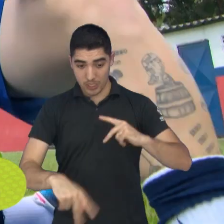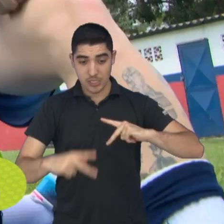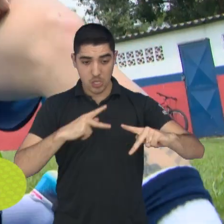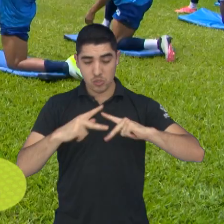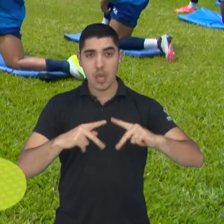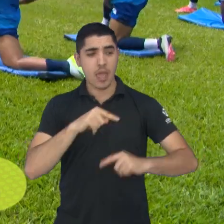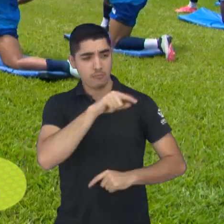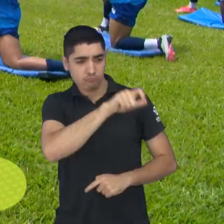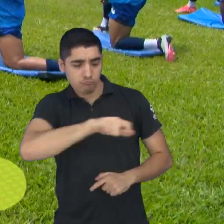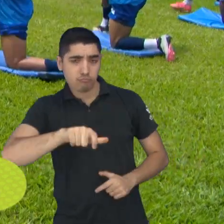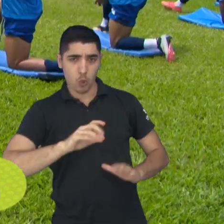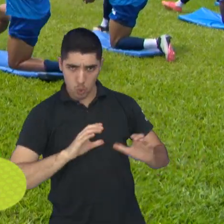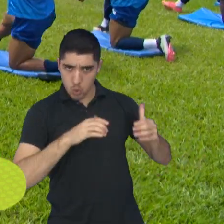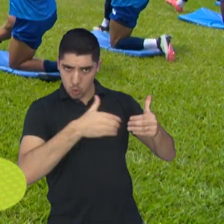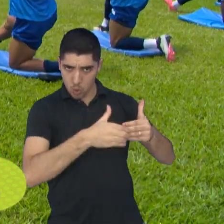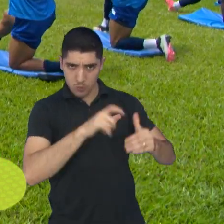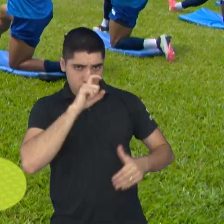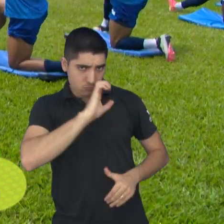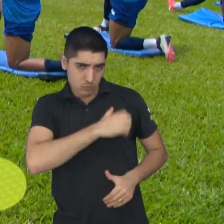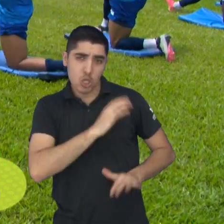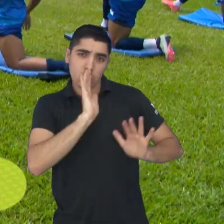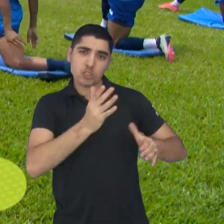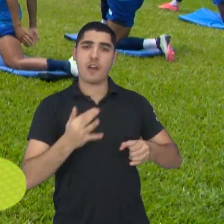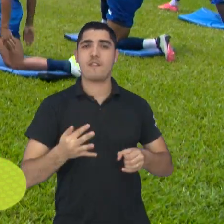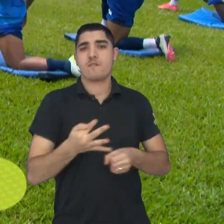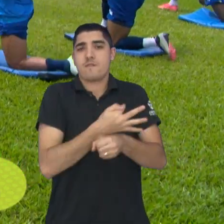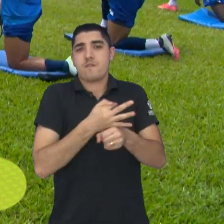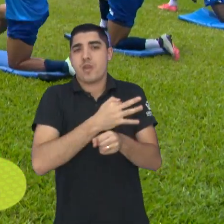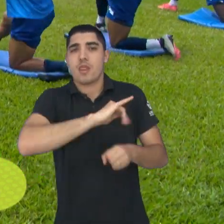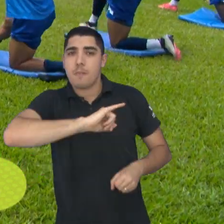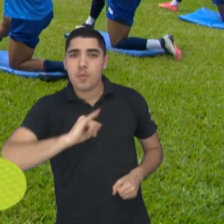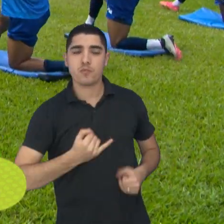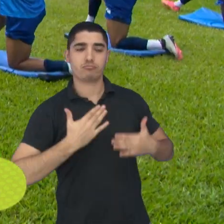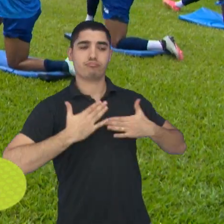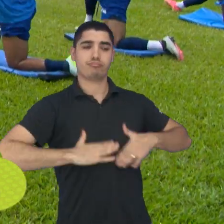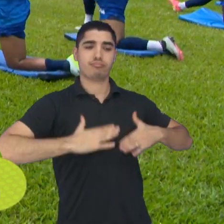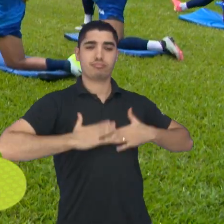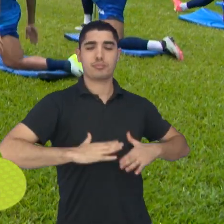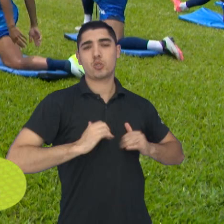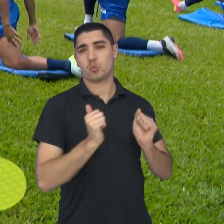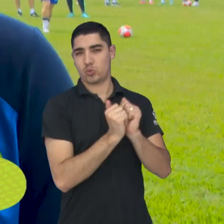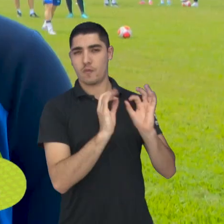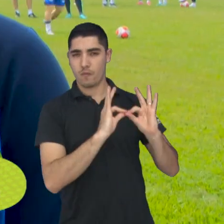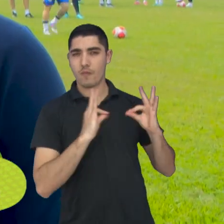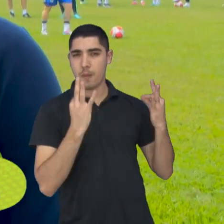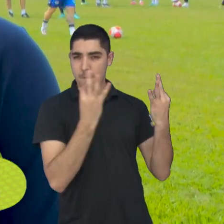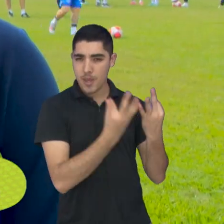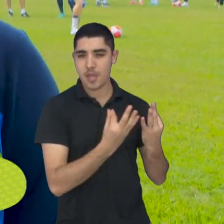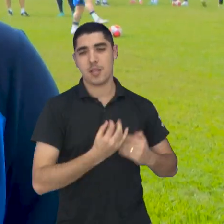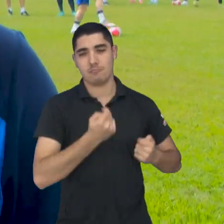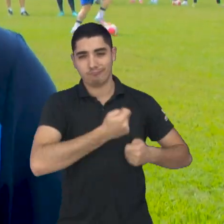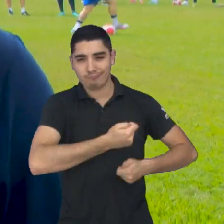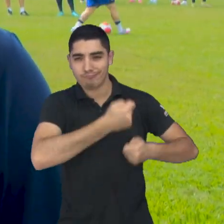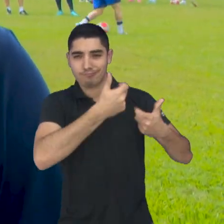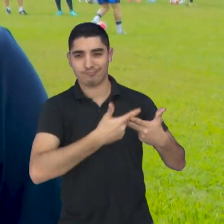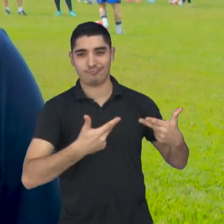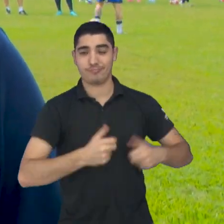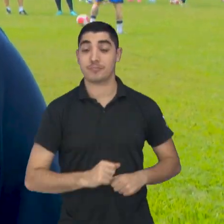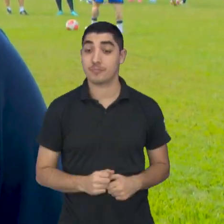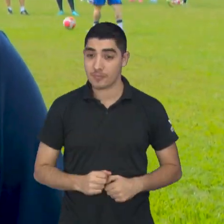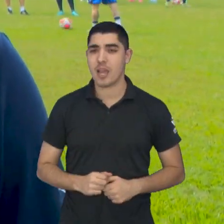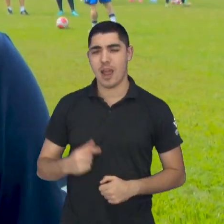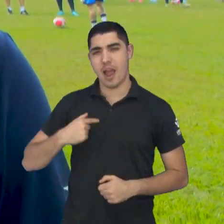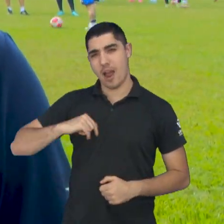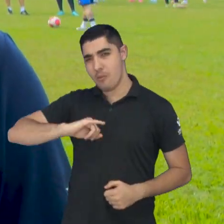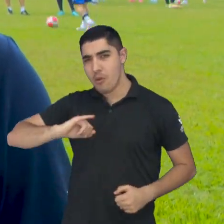alguns dias para que os jogadores curtissem as festas de final de ano com a família. Acho que foi aproveitoso, né?